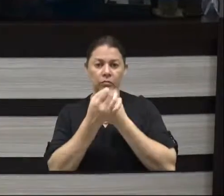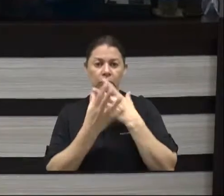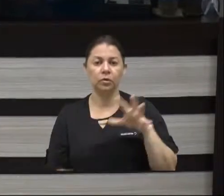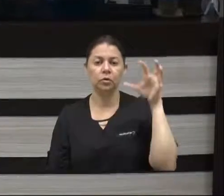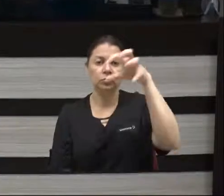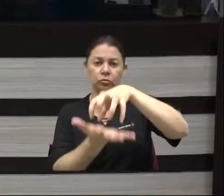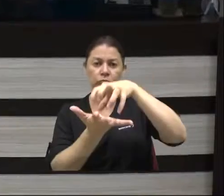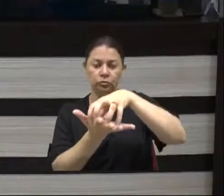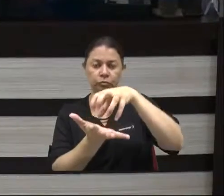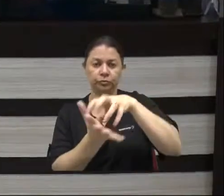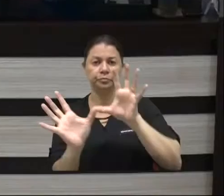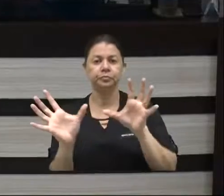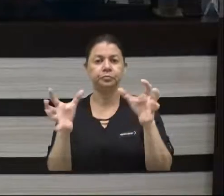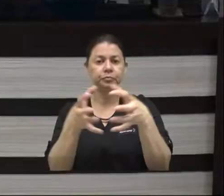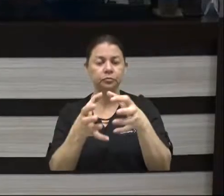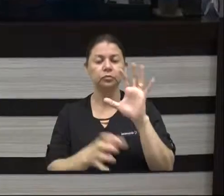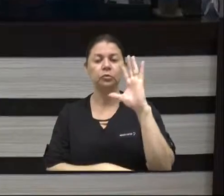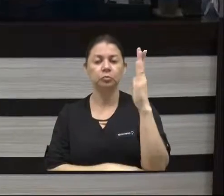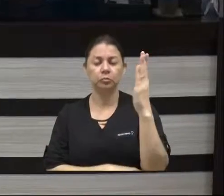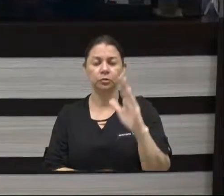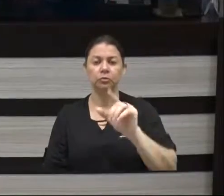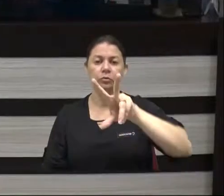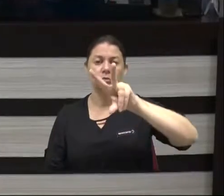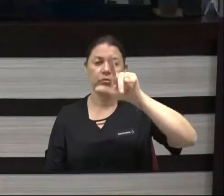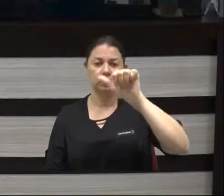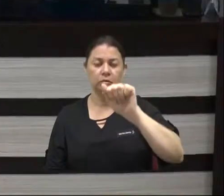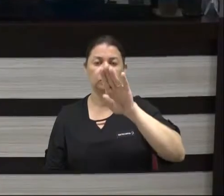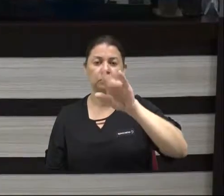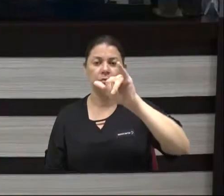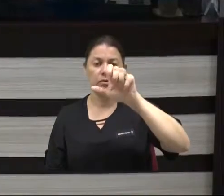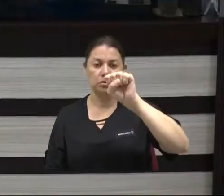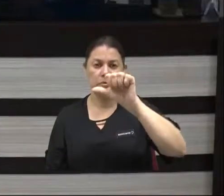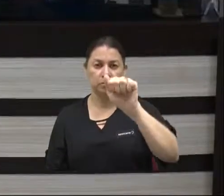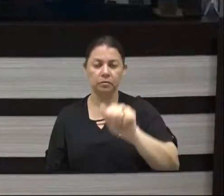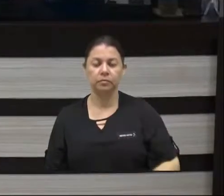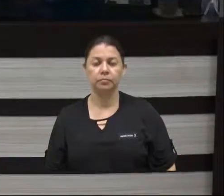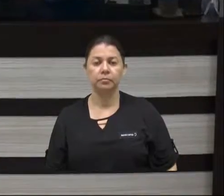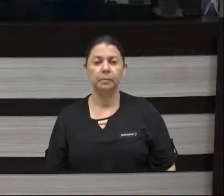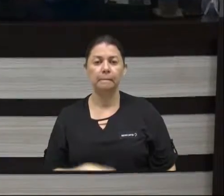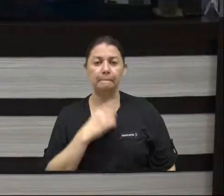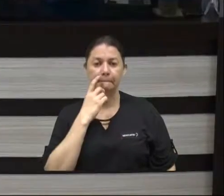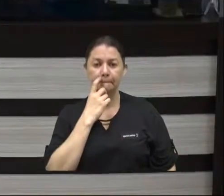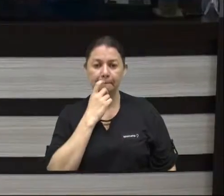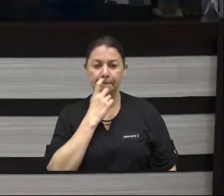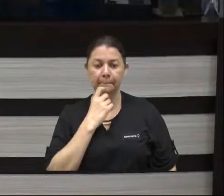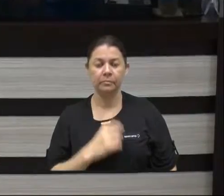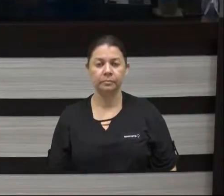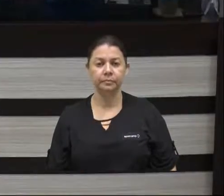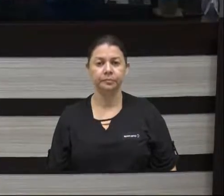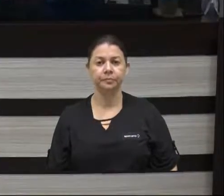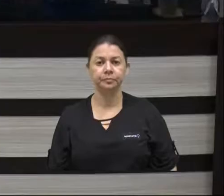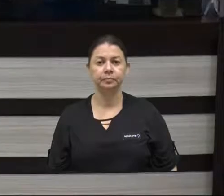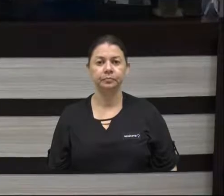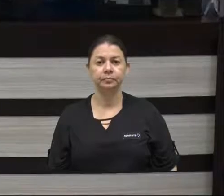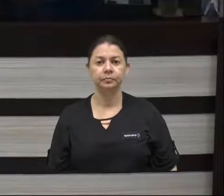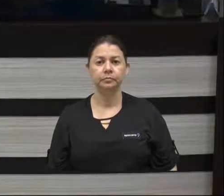Comunitário da Vila Pisa, vereador Helder Lúcio de Oliveira. Em discussão. Não havendo executivo.